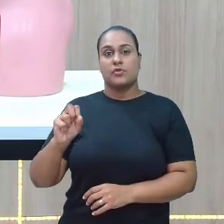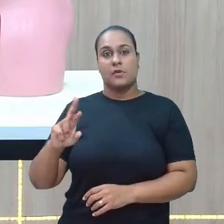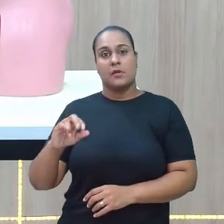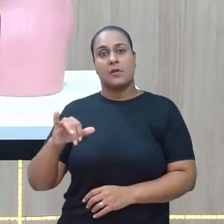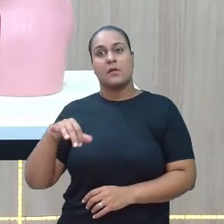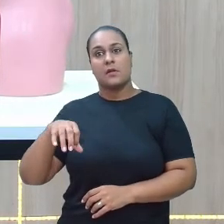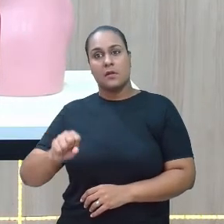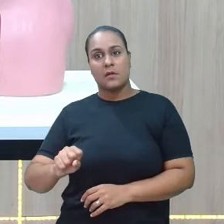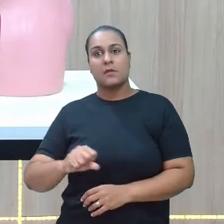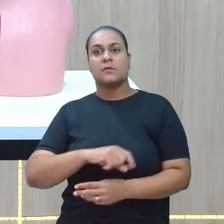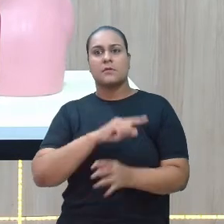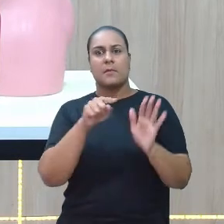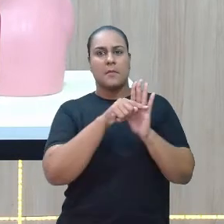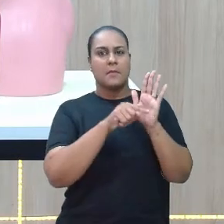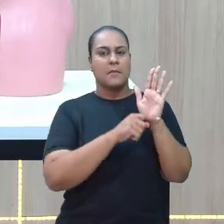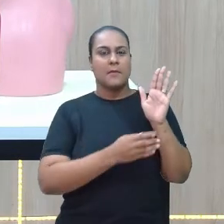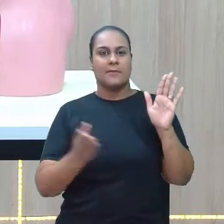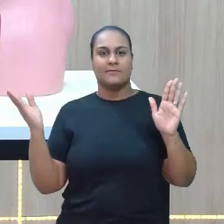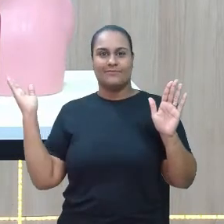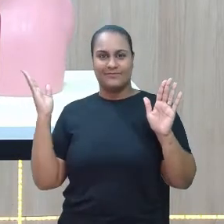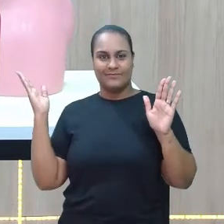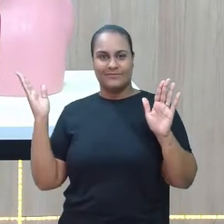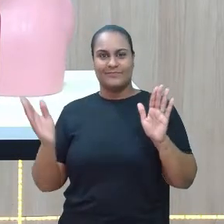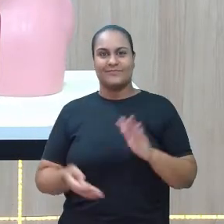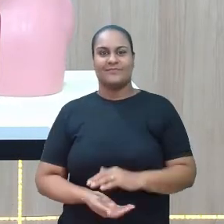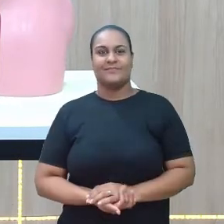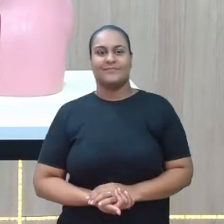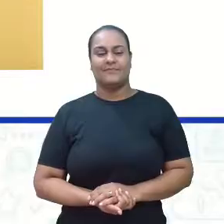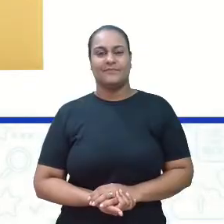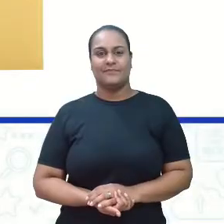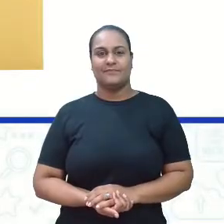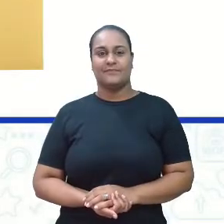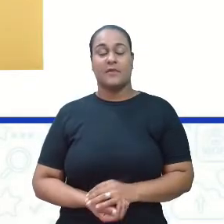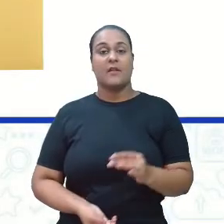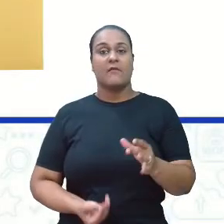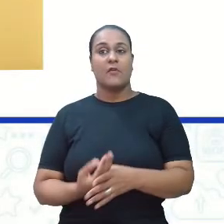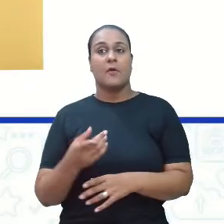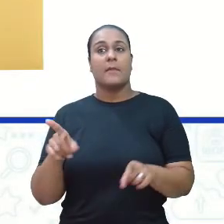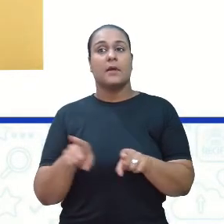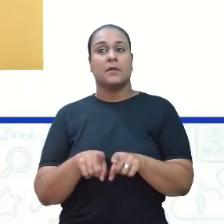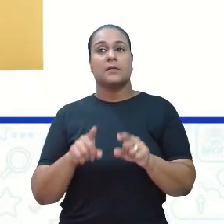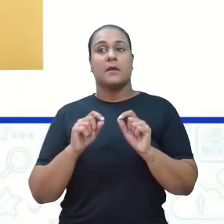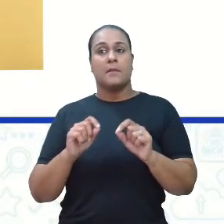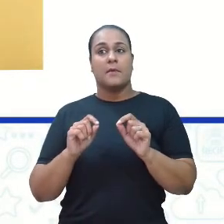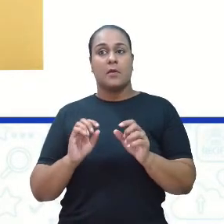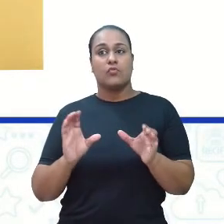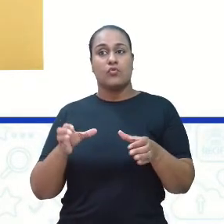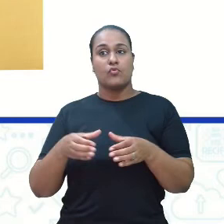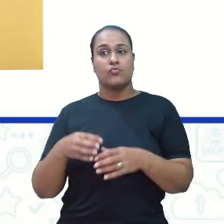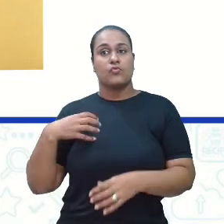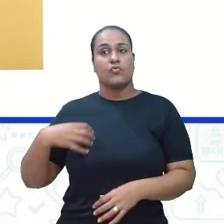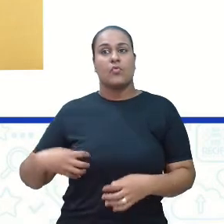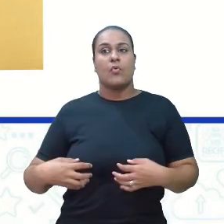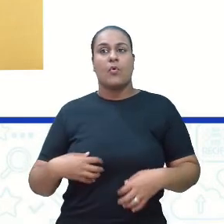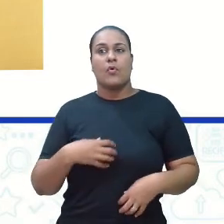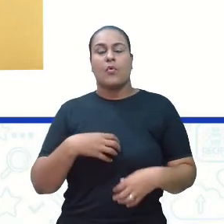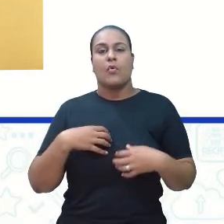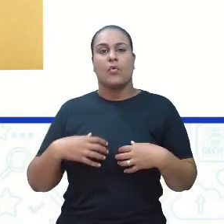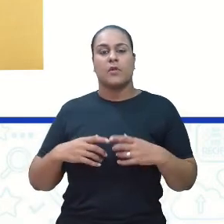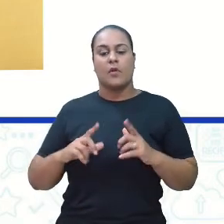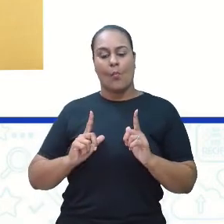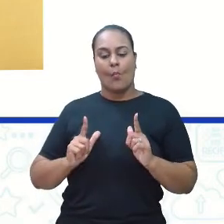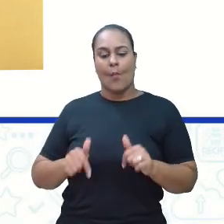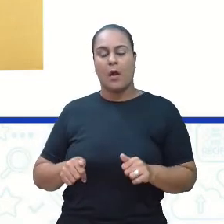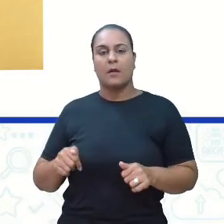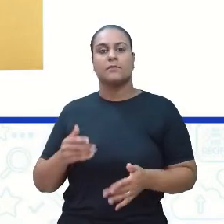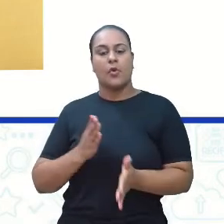ureteres, a bexiga e a uretra. Ele é formado também pelo conjunto de órgãos que atuam na